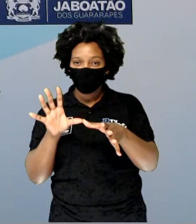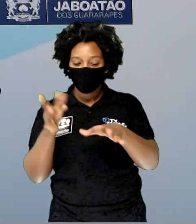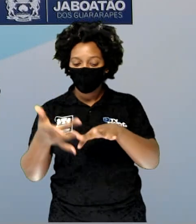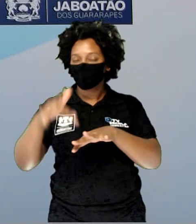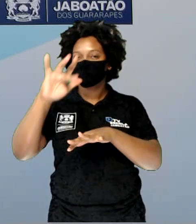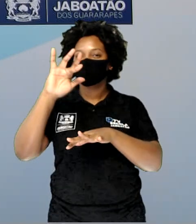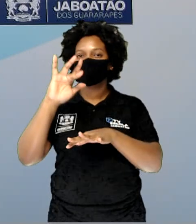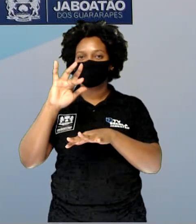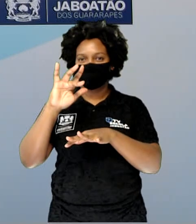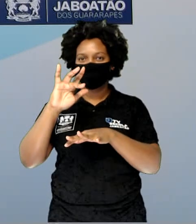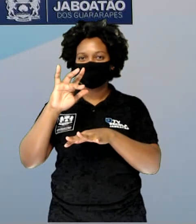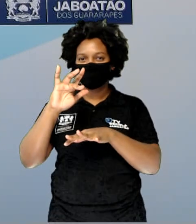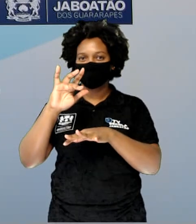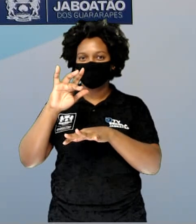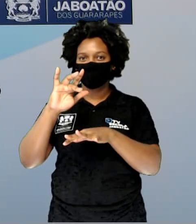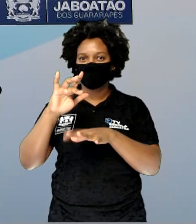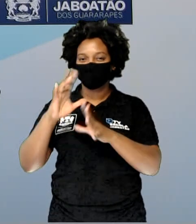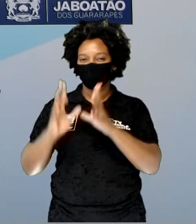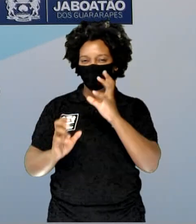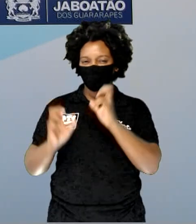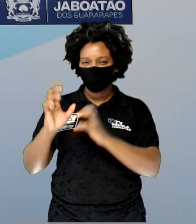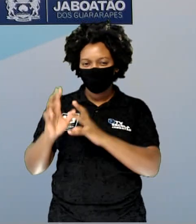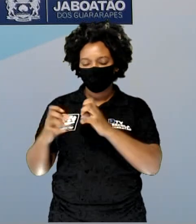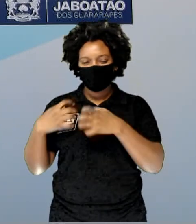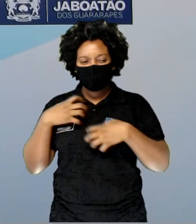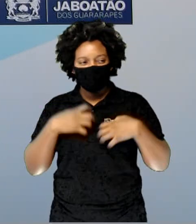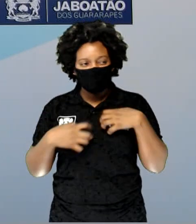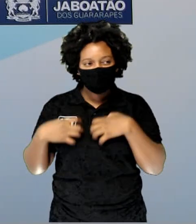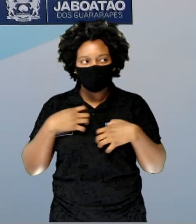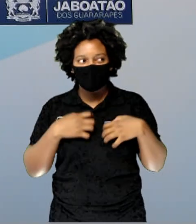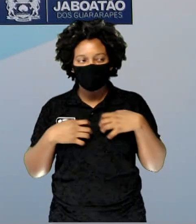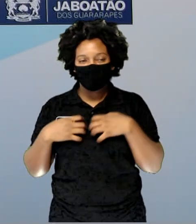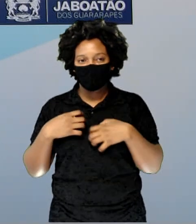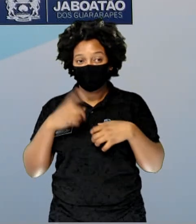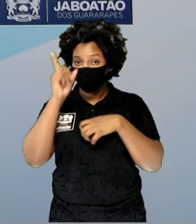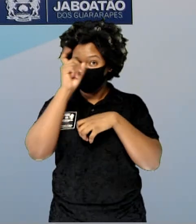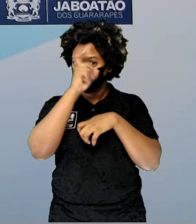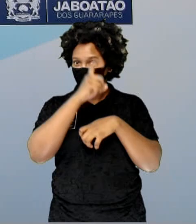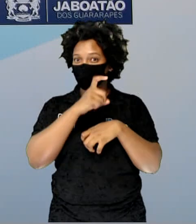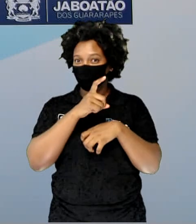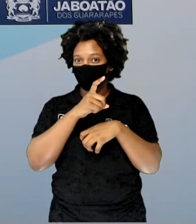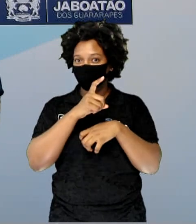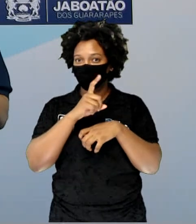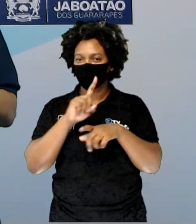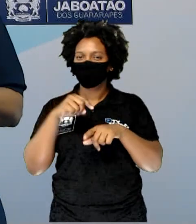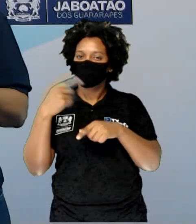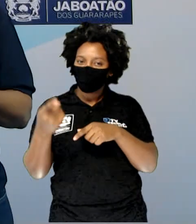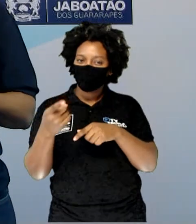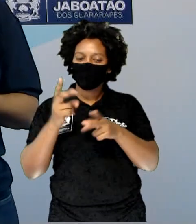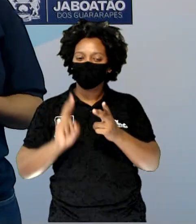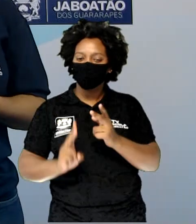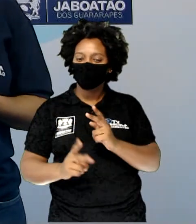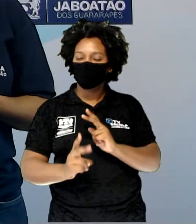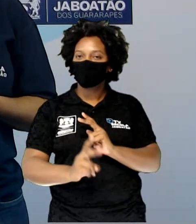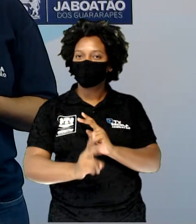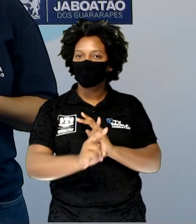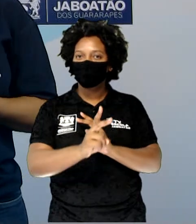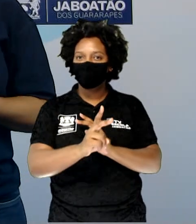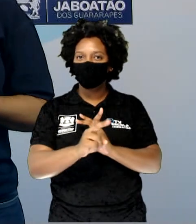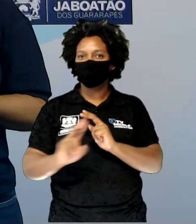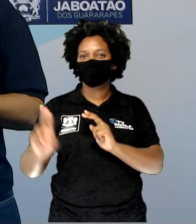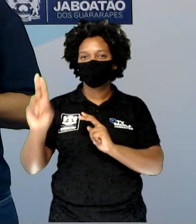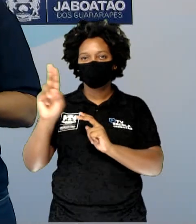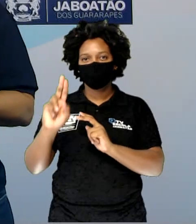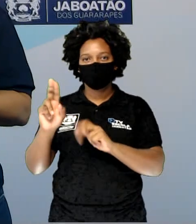clímax, que é uma situação de momento de tensão. E depois você vai dar uma continuidade ao uso no